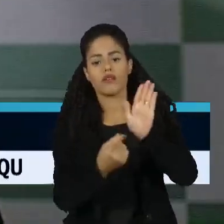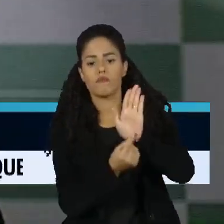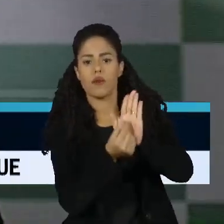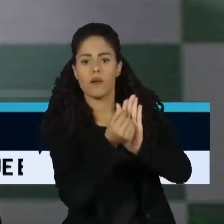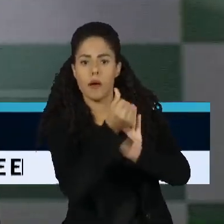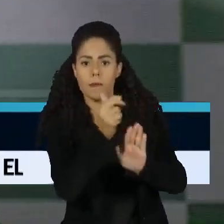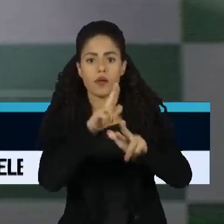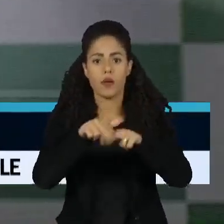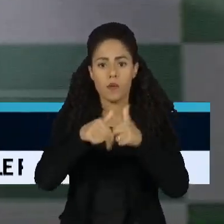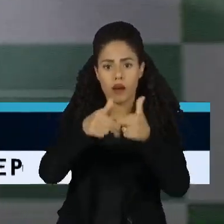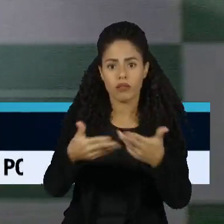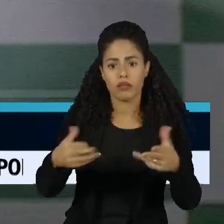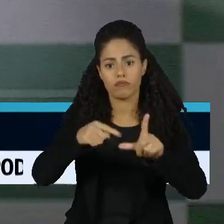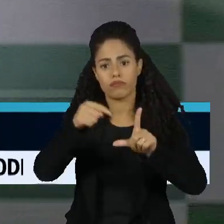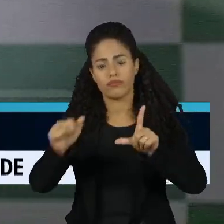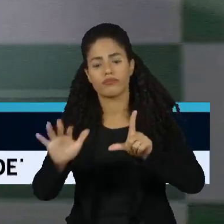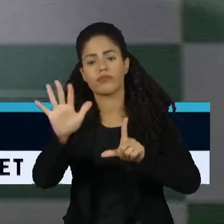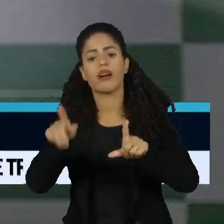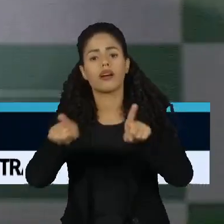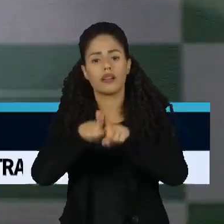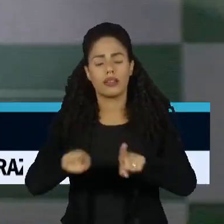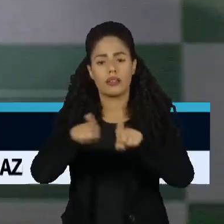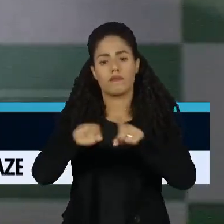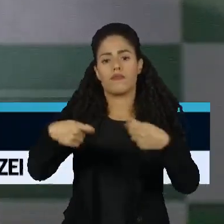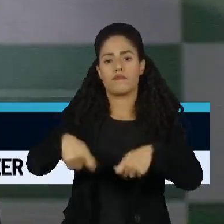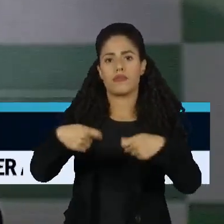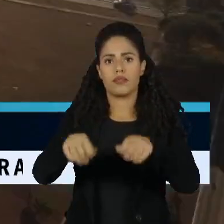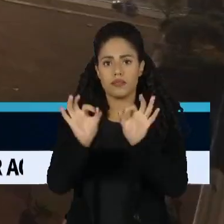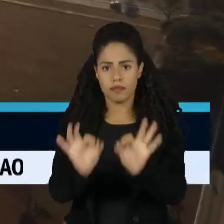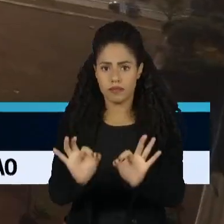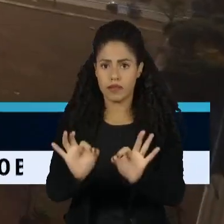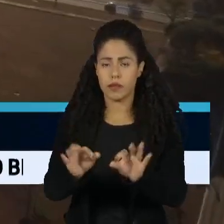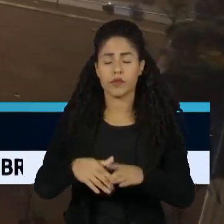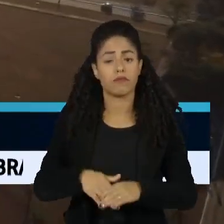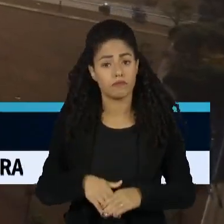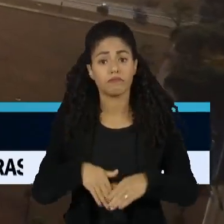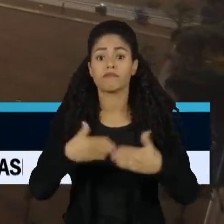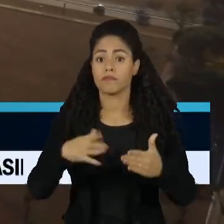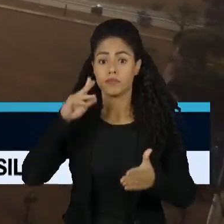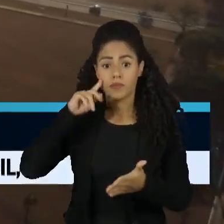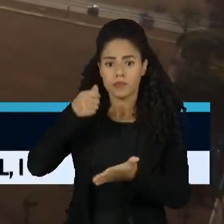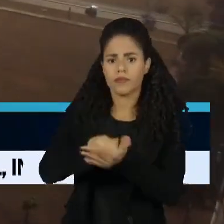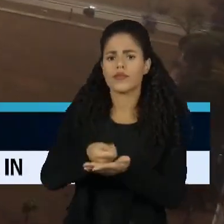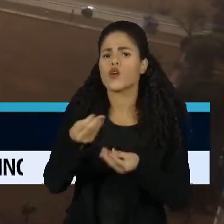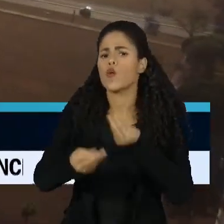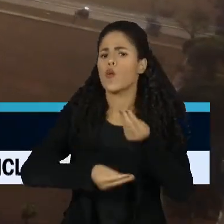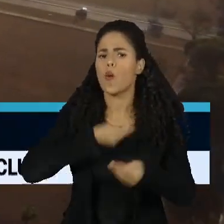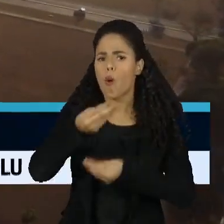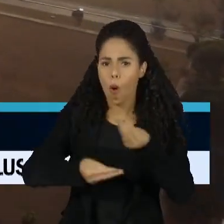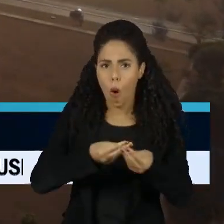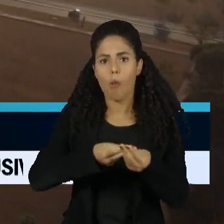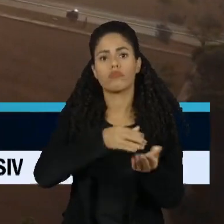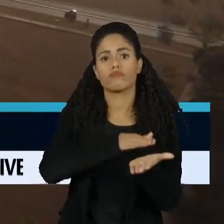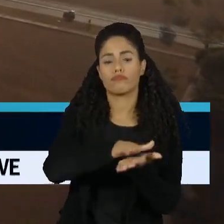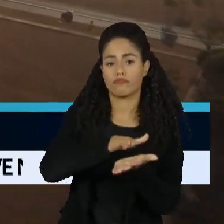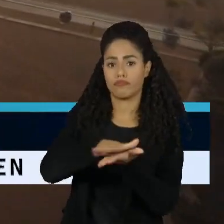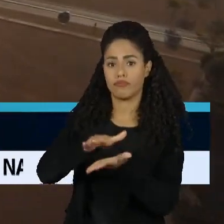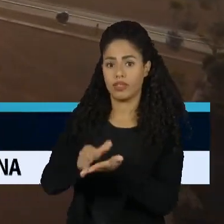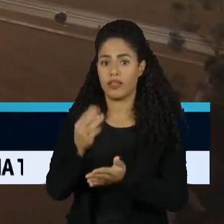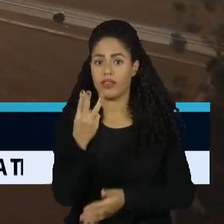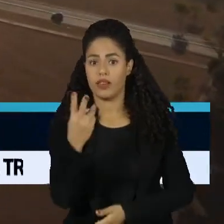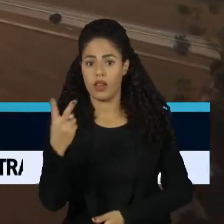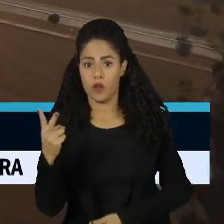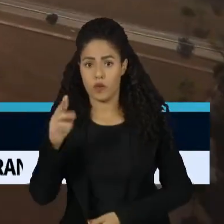da deflação que contaria negativo para esta conta essa medida permite despesas extras de 32